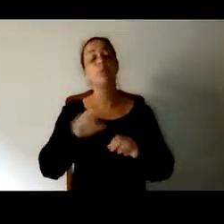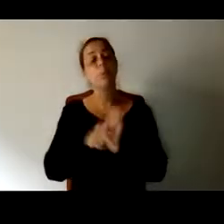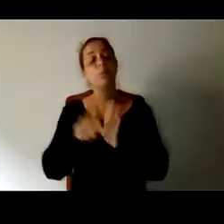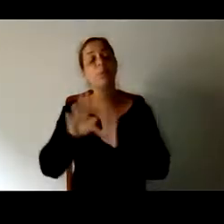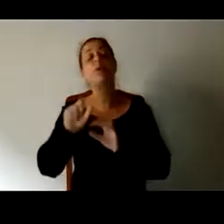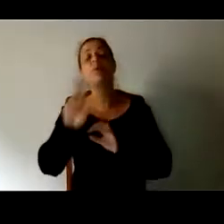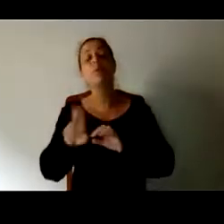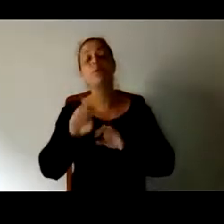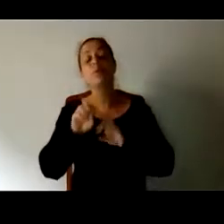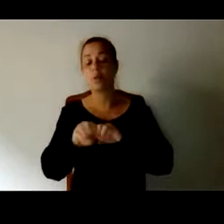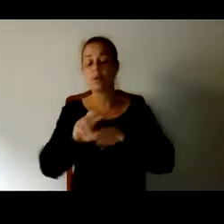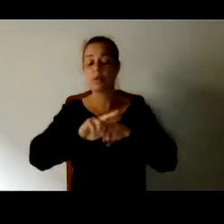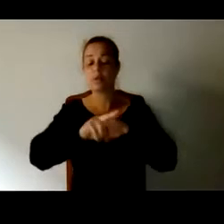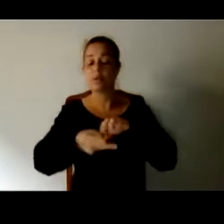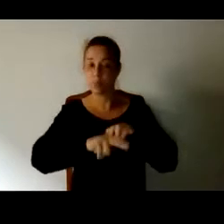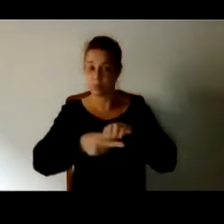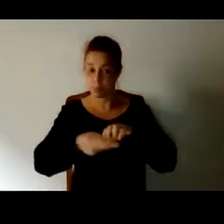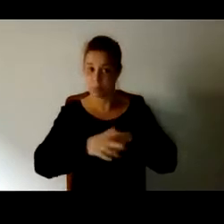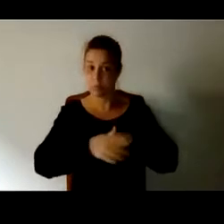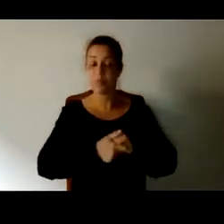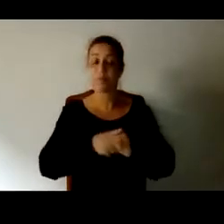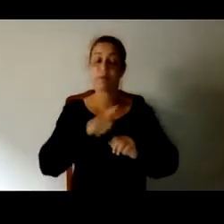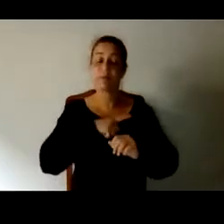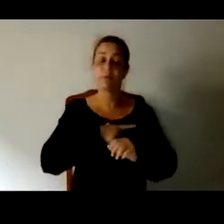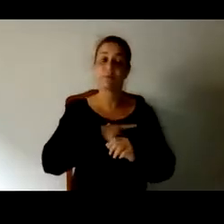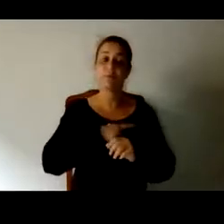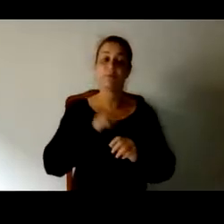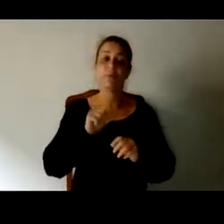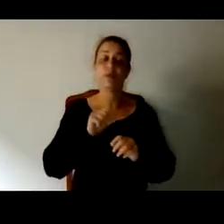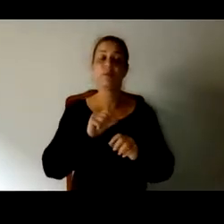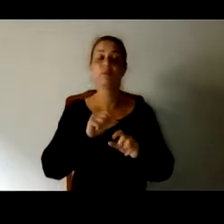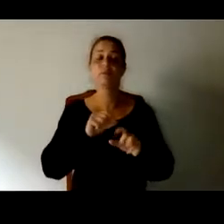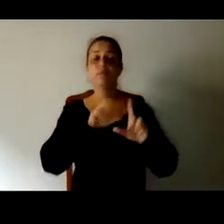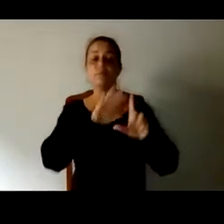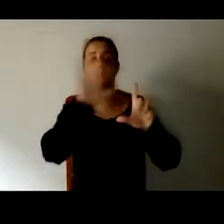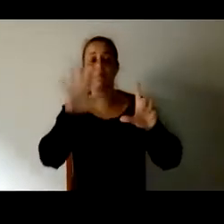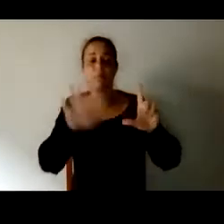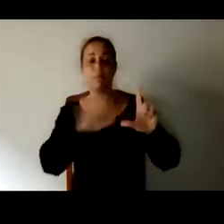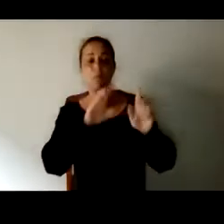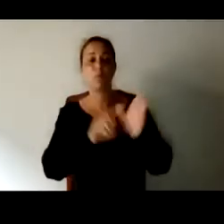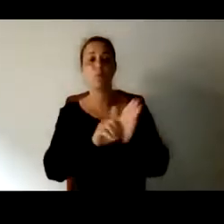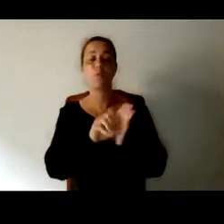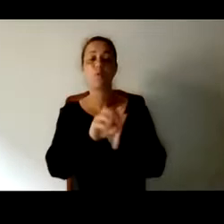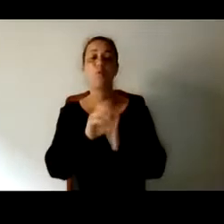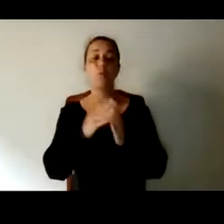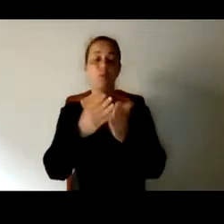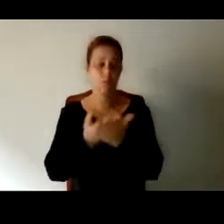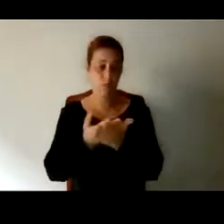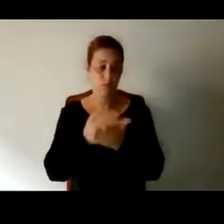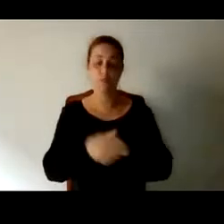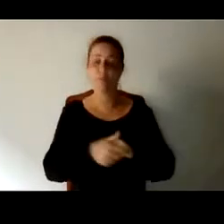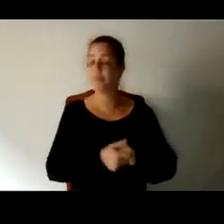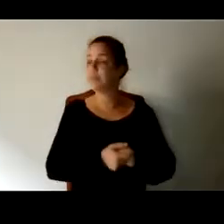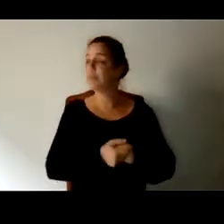de sites e plataformas como o Google Scholar, por exemplo. Aí eu digo para o profissional usar